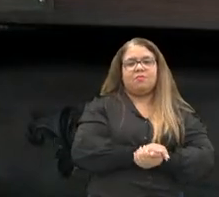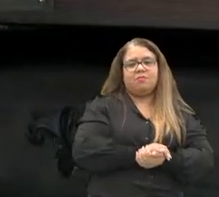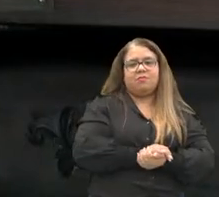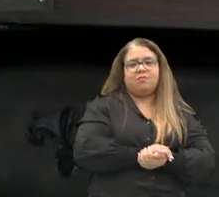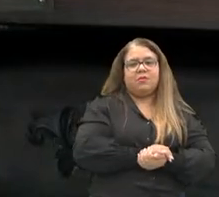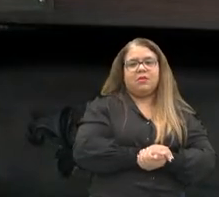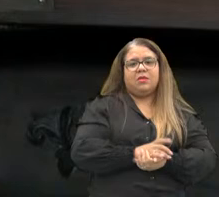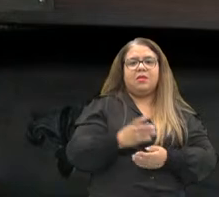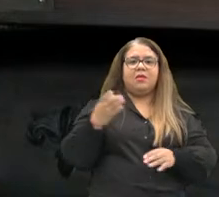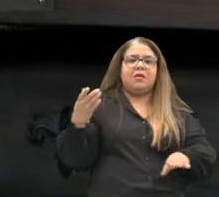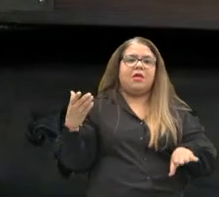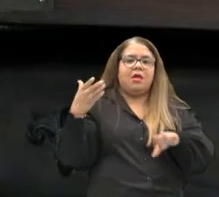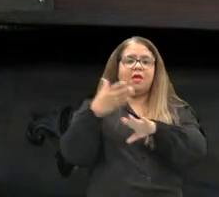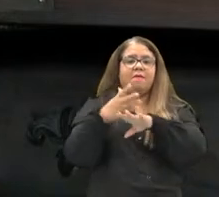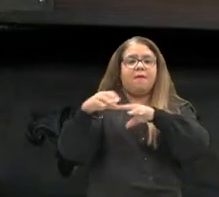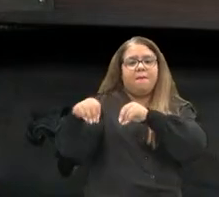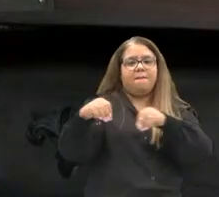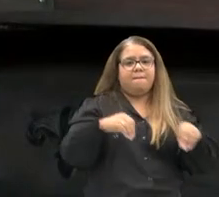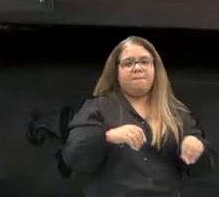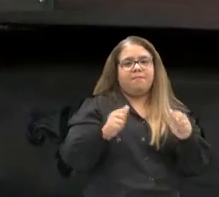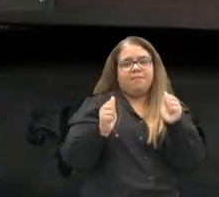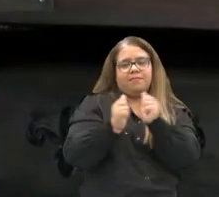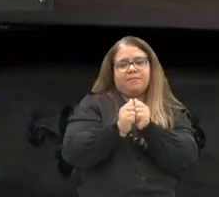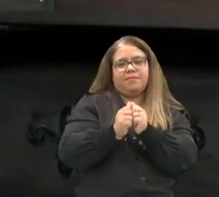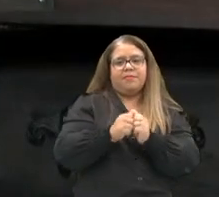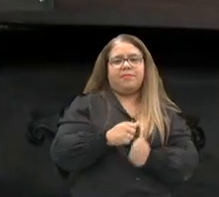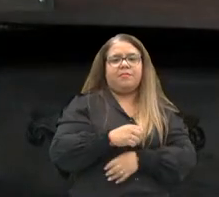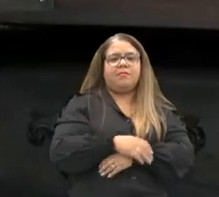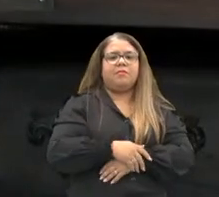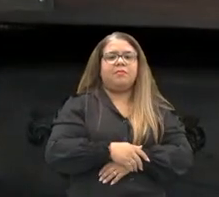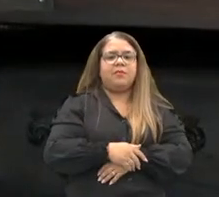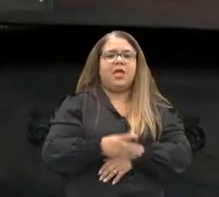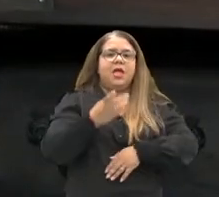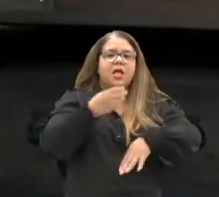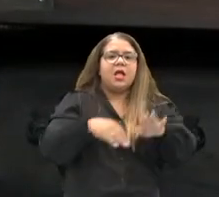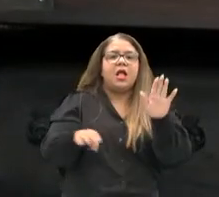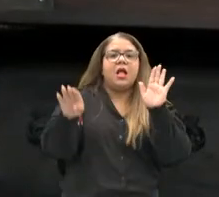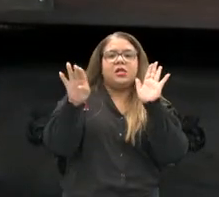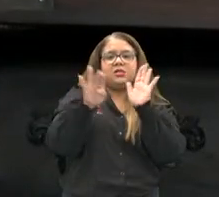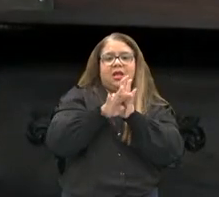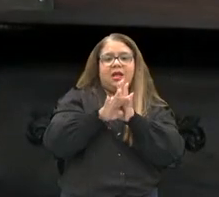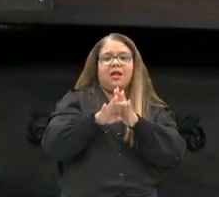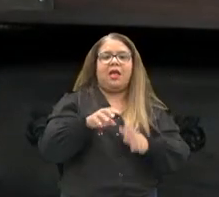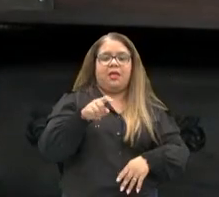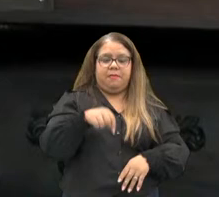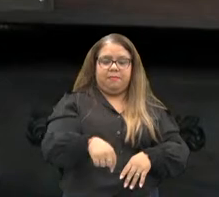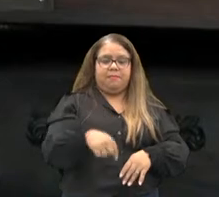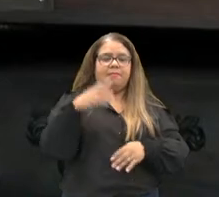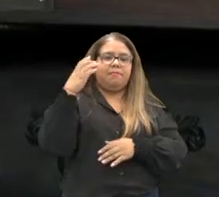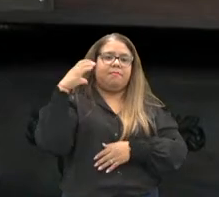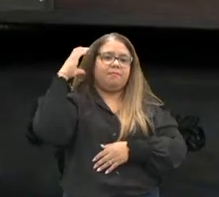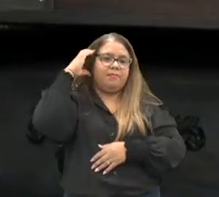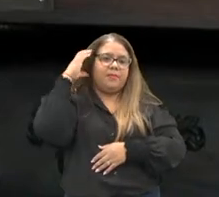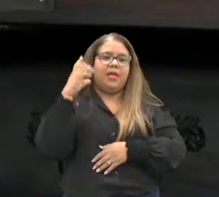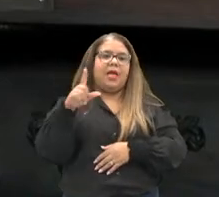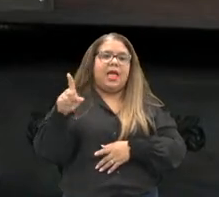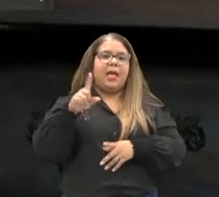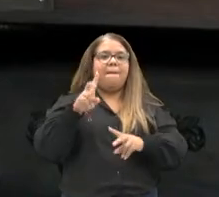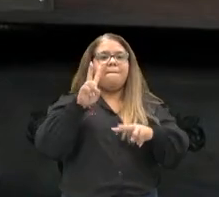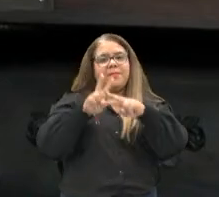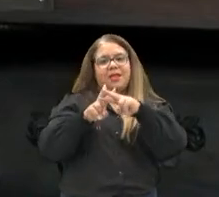ela veio com ele. E quando eles chegaram aqui, ele foi preso. E ela, já